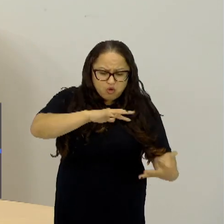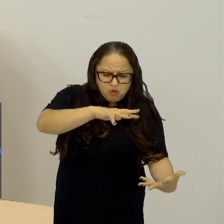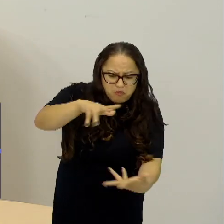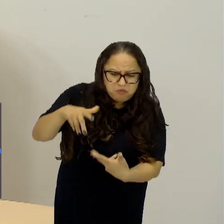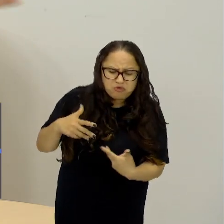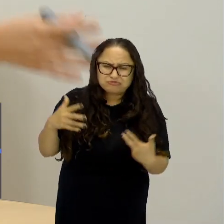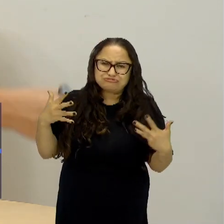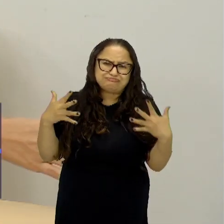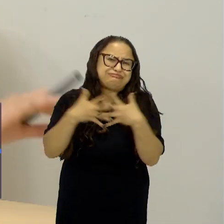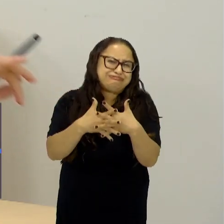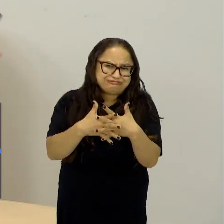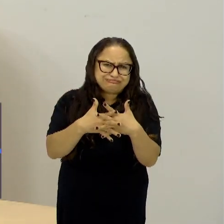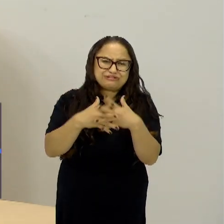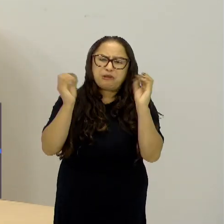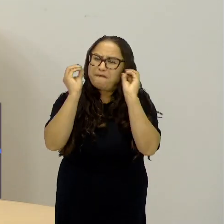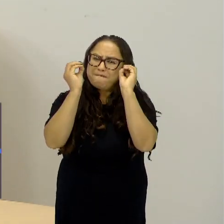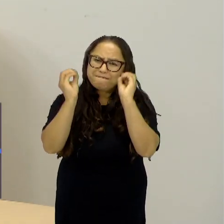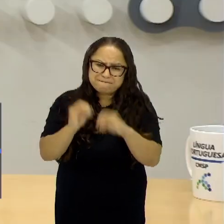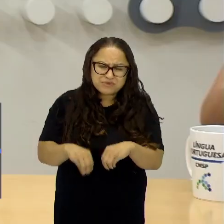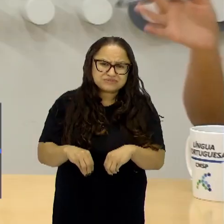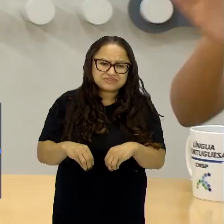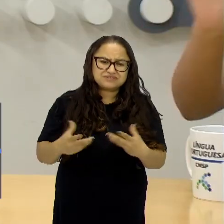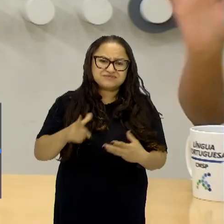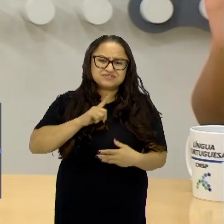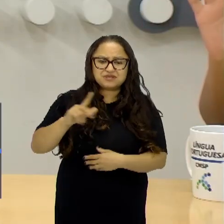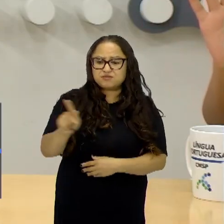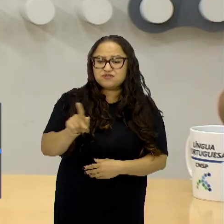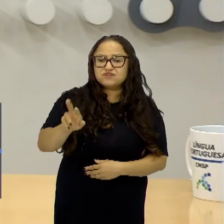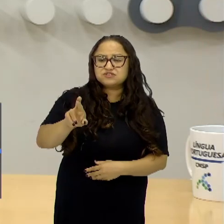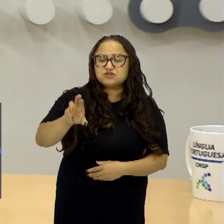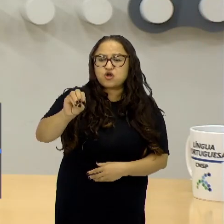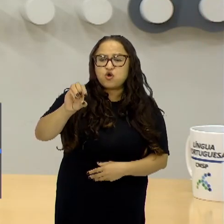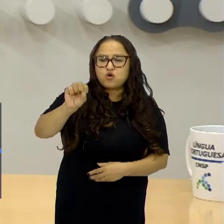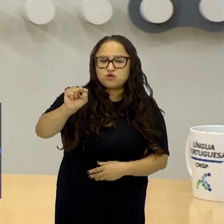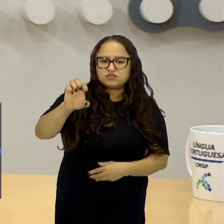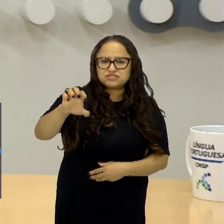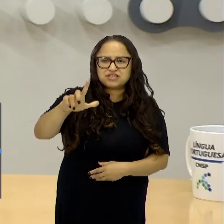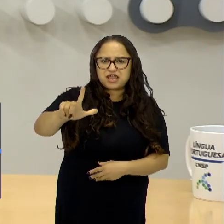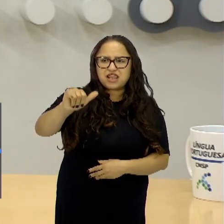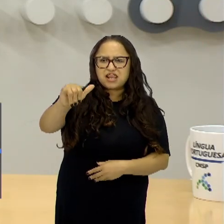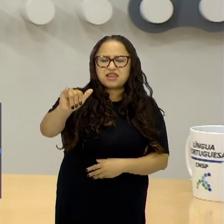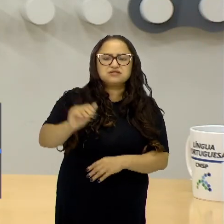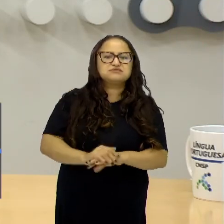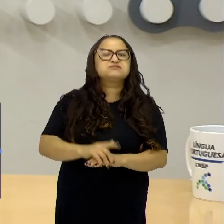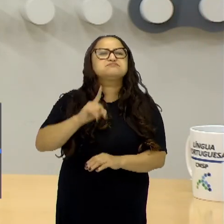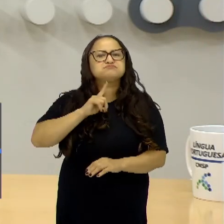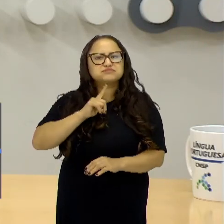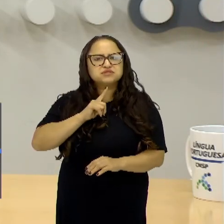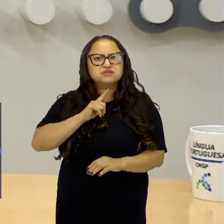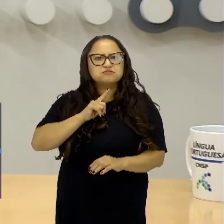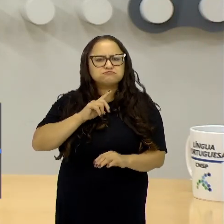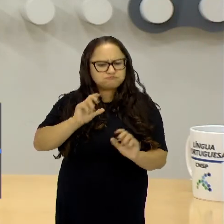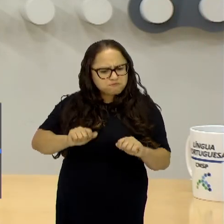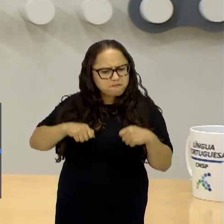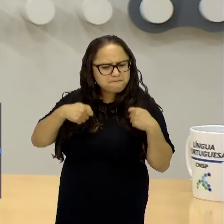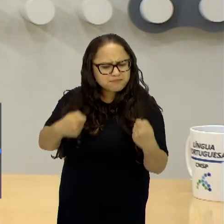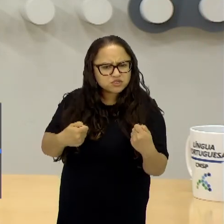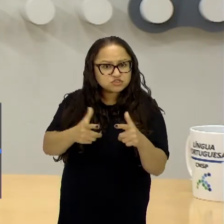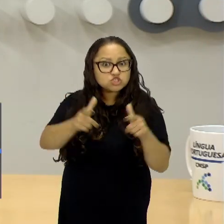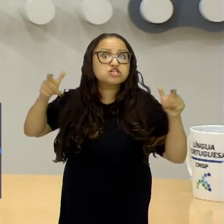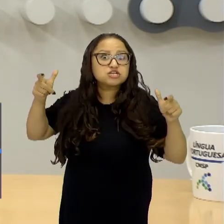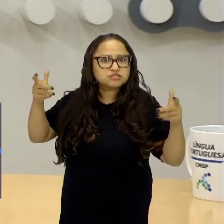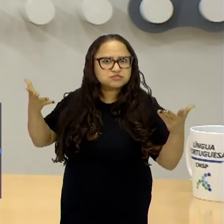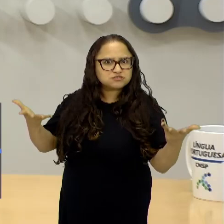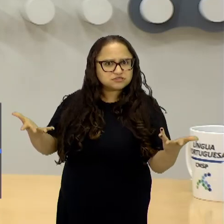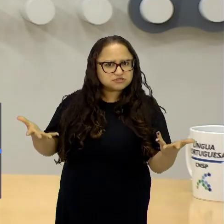complicado, impossível, não dá mais para viver. A Pro Roseli participando novamente. A Pro Roseli, gostei dela. Tenha atitudes colossais,